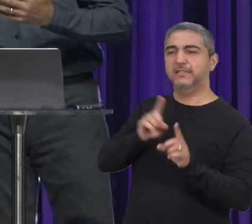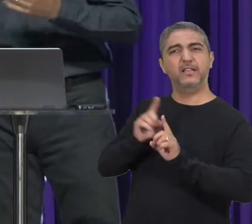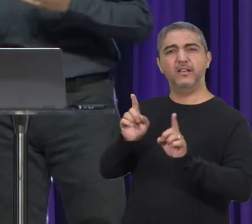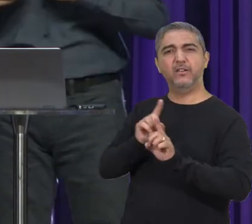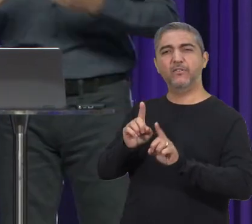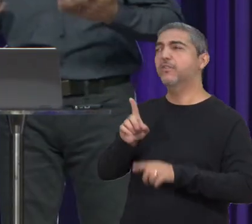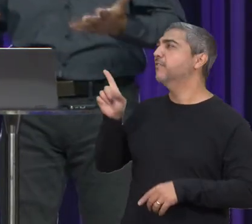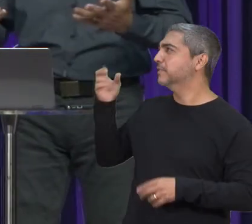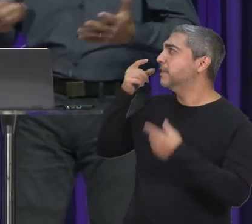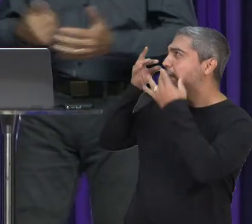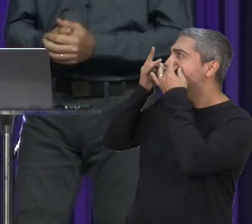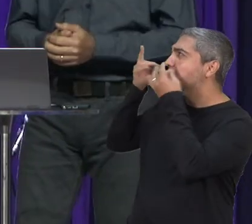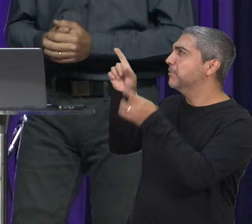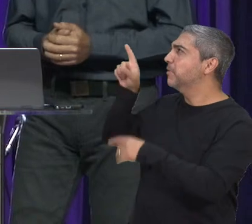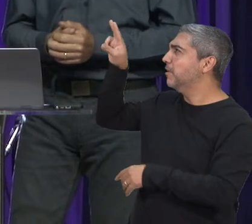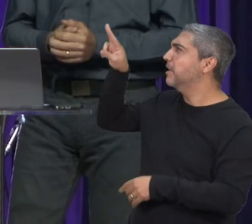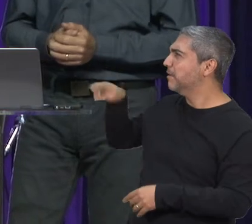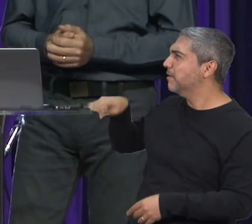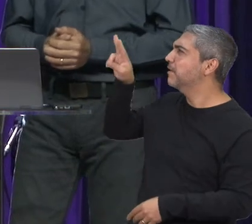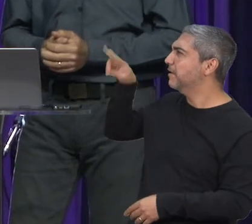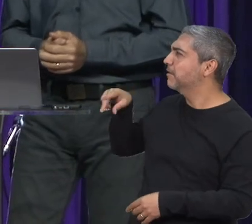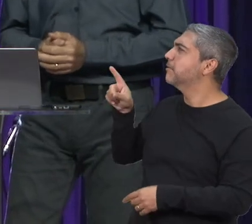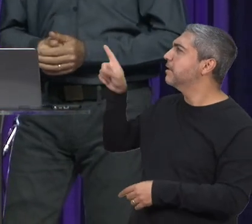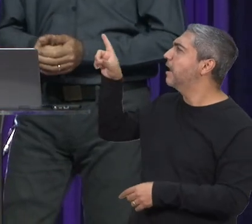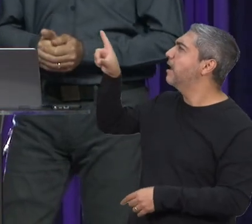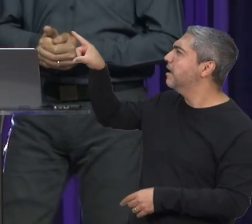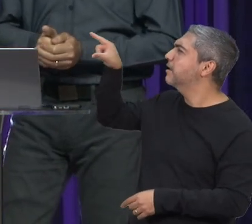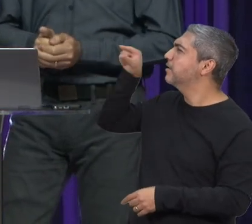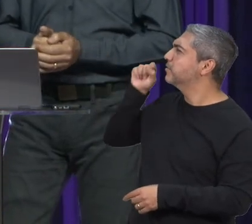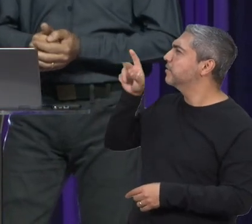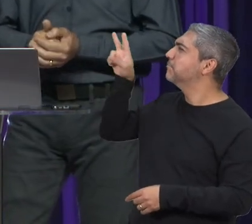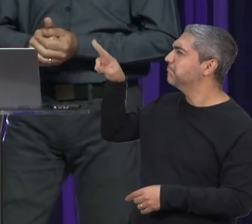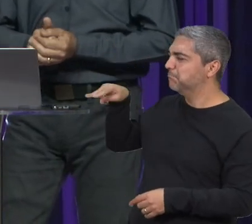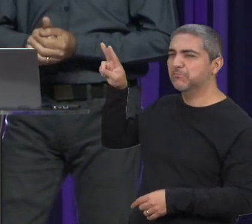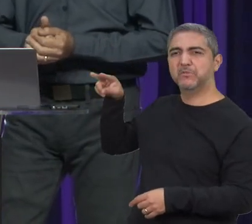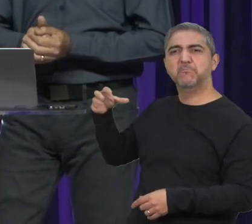aí com você. Diga, né, sem problema nenhum.